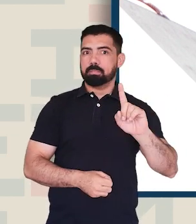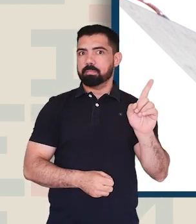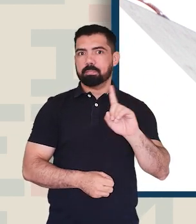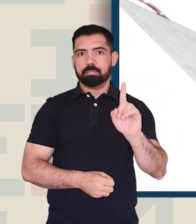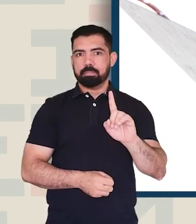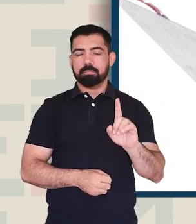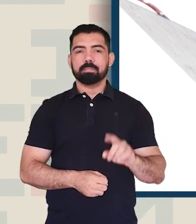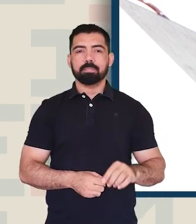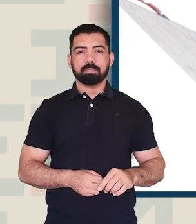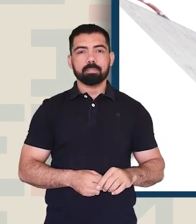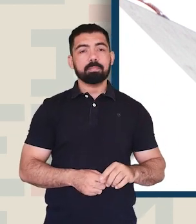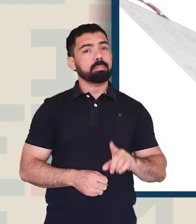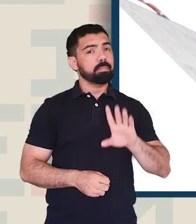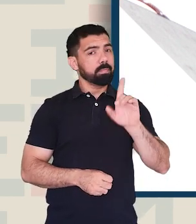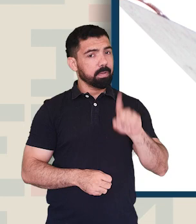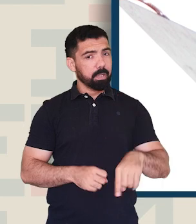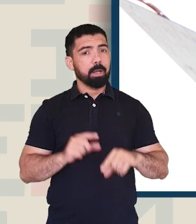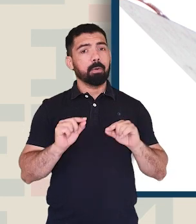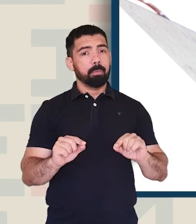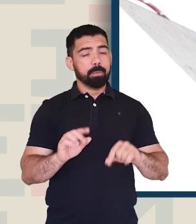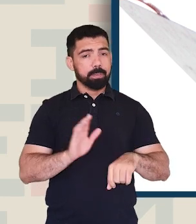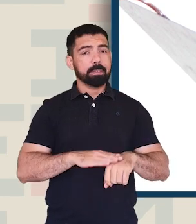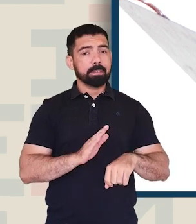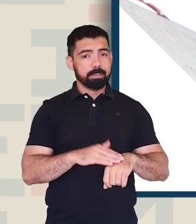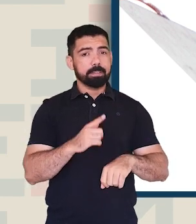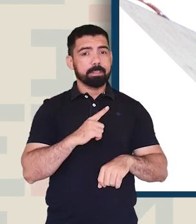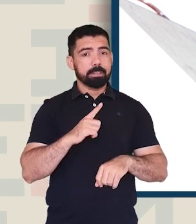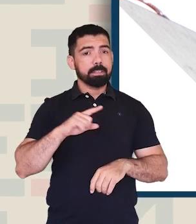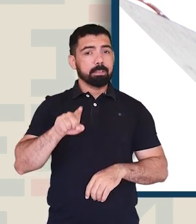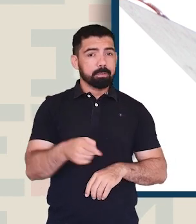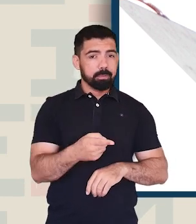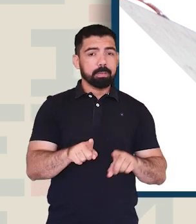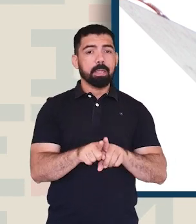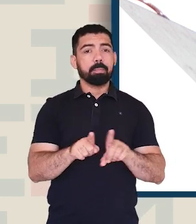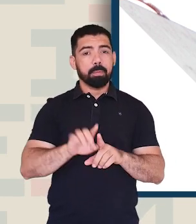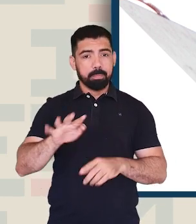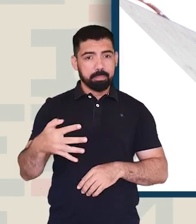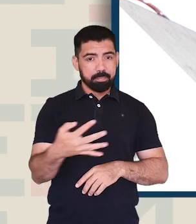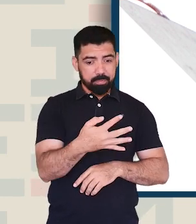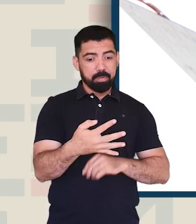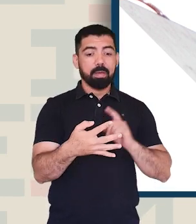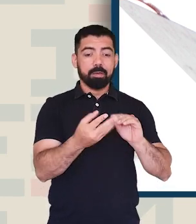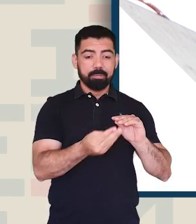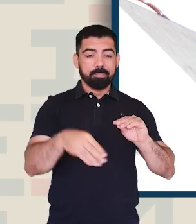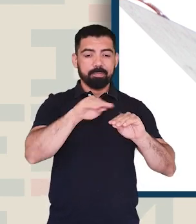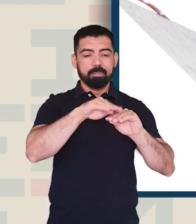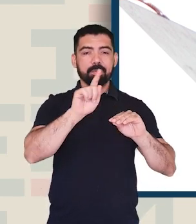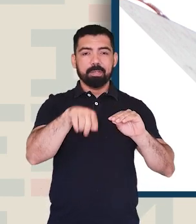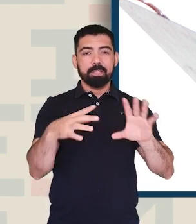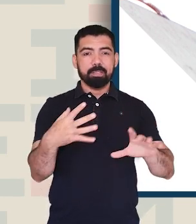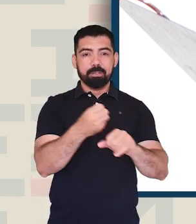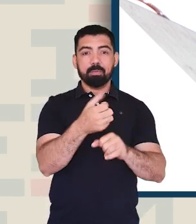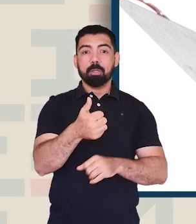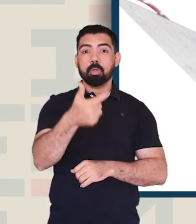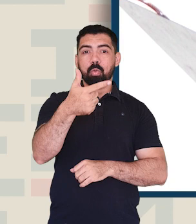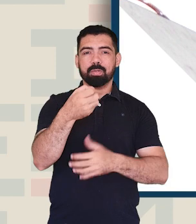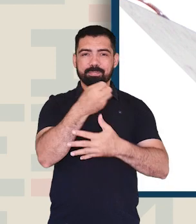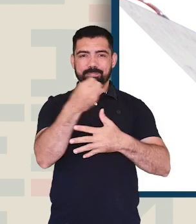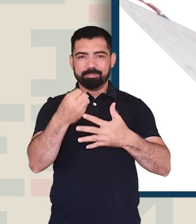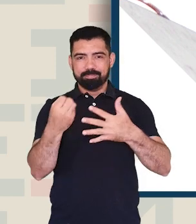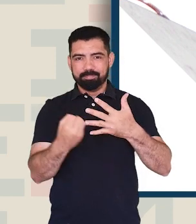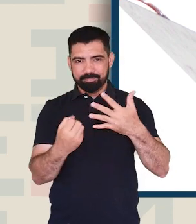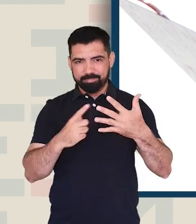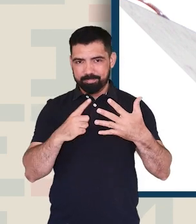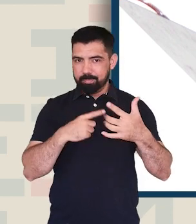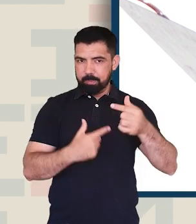mundo só canta aquele dó, ré, mi, fá, sol, lá, si, dó. Na verdade, a gente tem os sustenidos e os bemóis, que são as notas que ficam entre. Quando